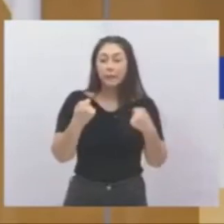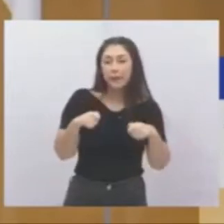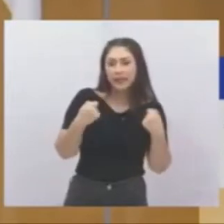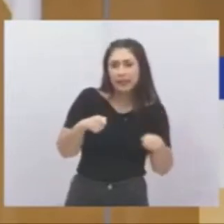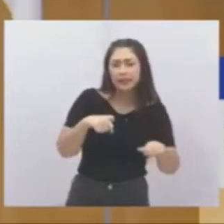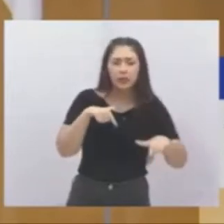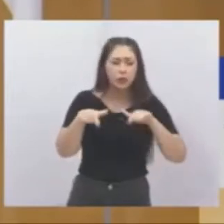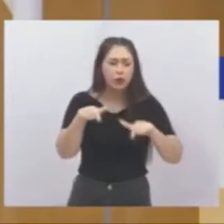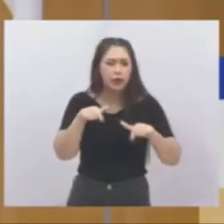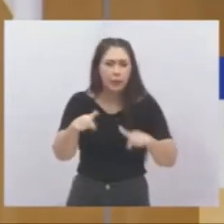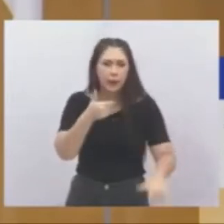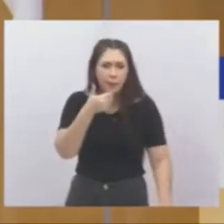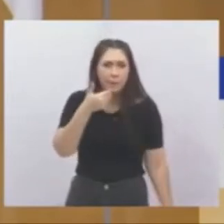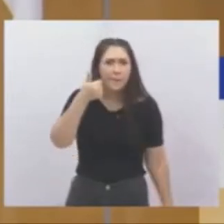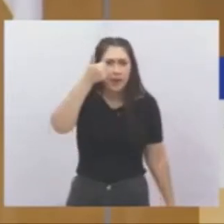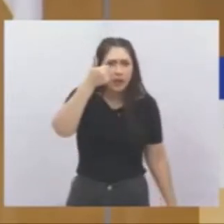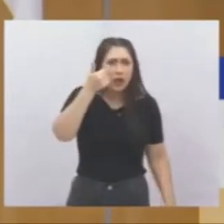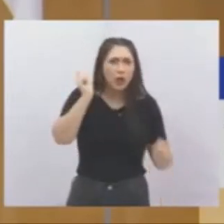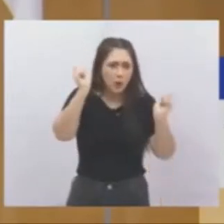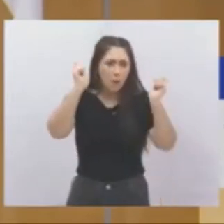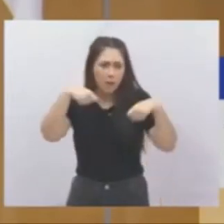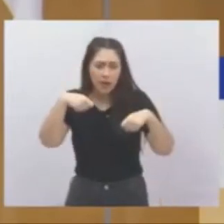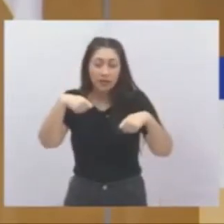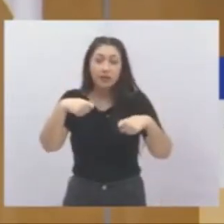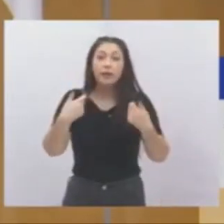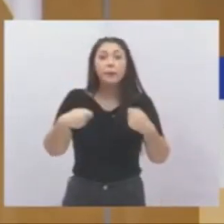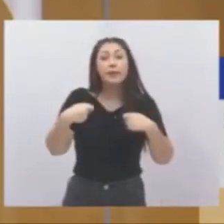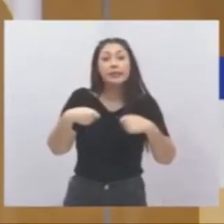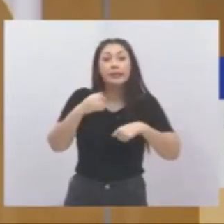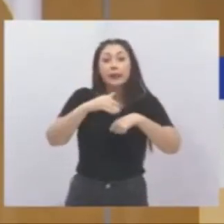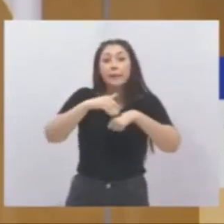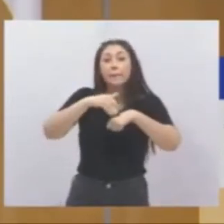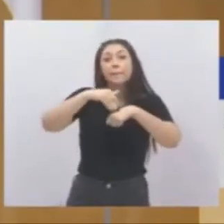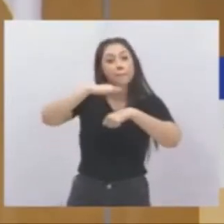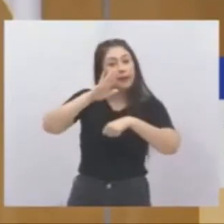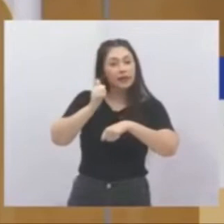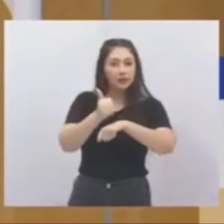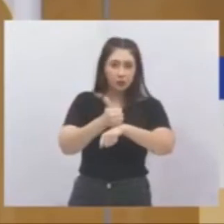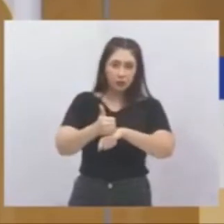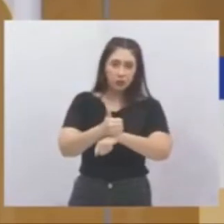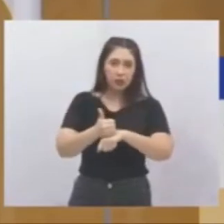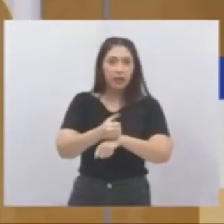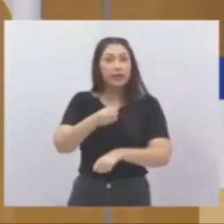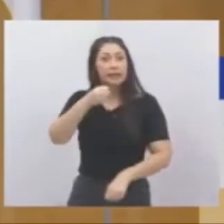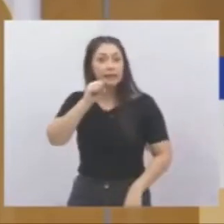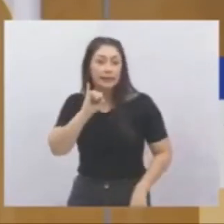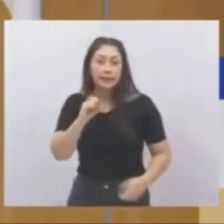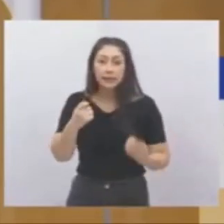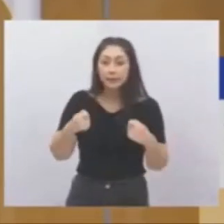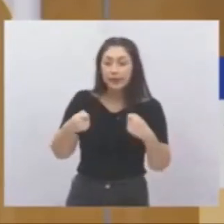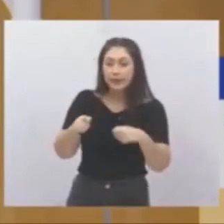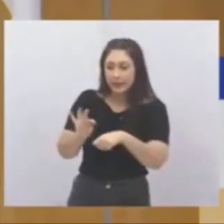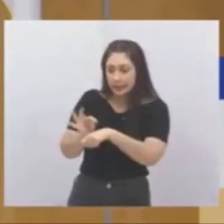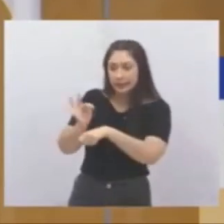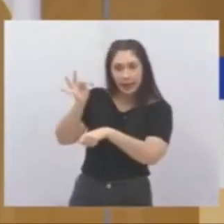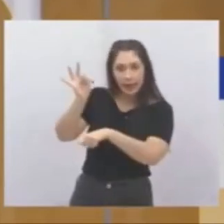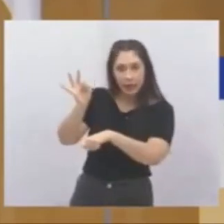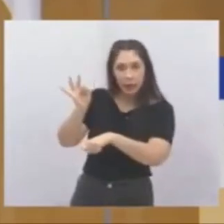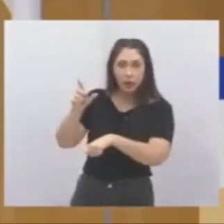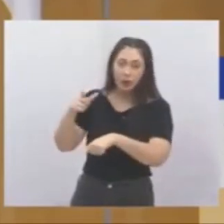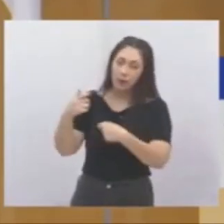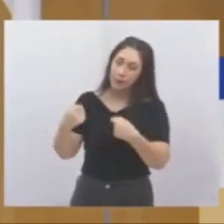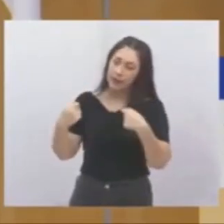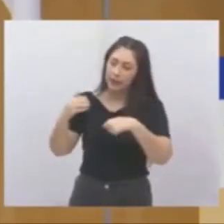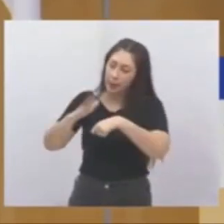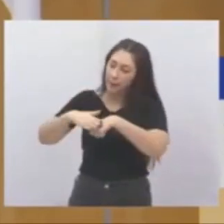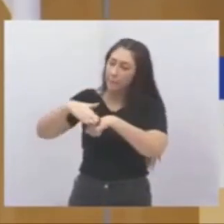de eficiência na prestação do serviço, nós temos que ampliar. Então, se é técnico que precisa, aumente para técnico. Ah, mas